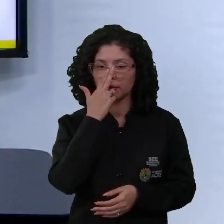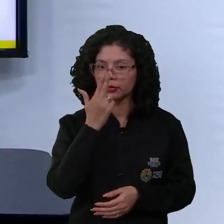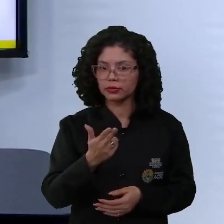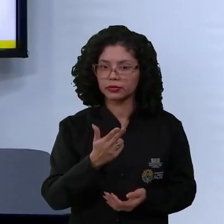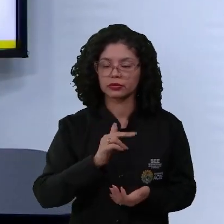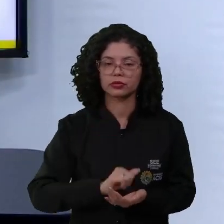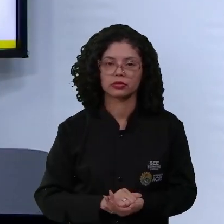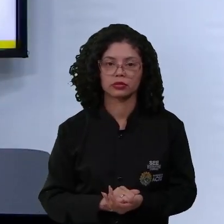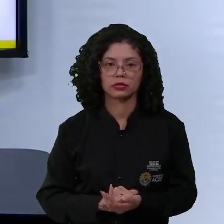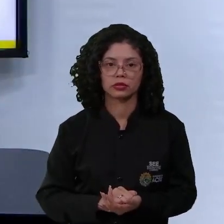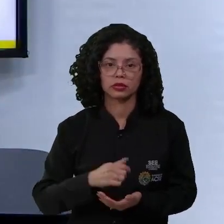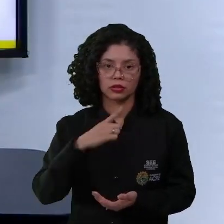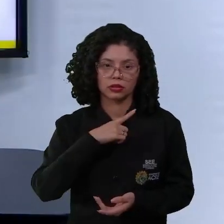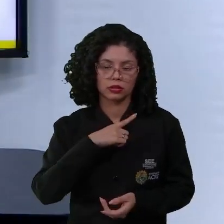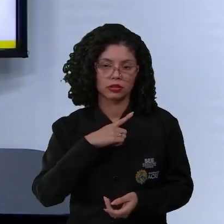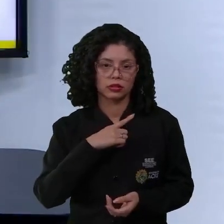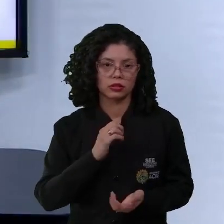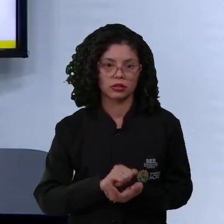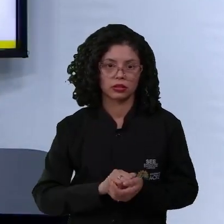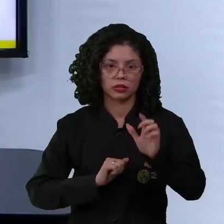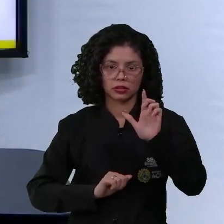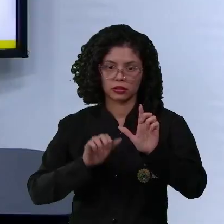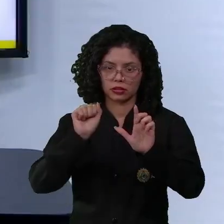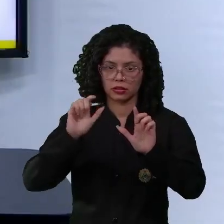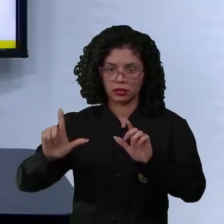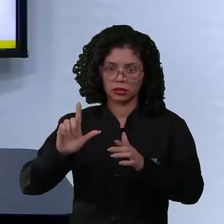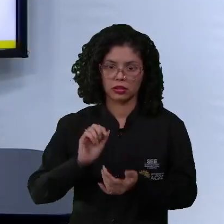semelhança, nós podemos ter